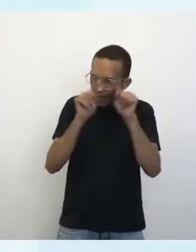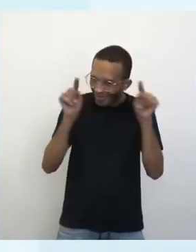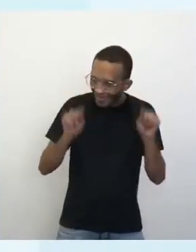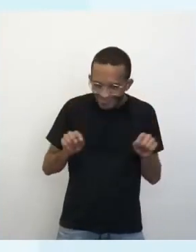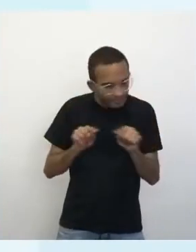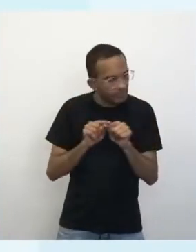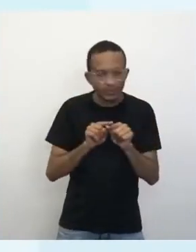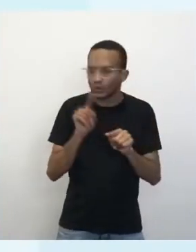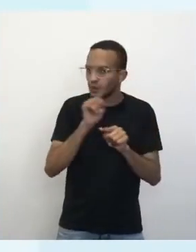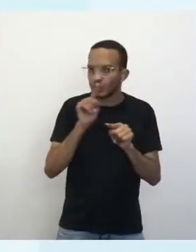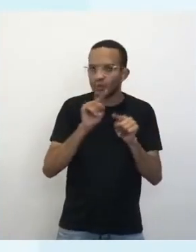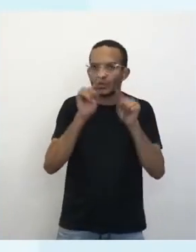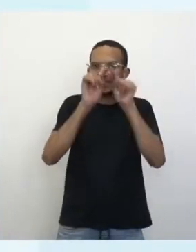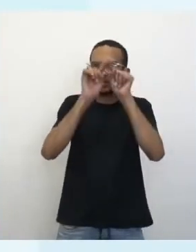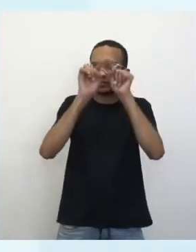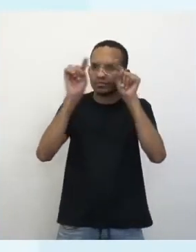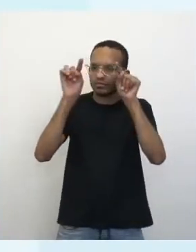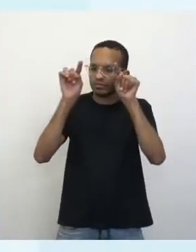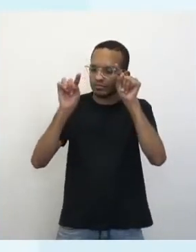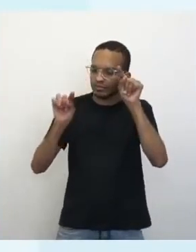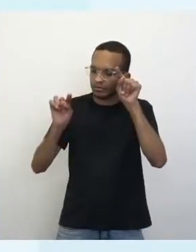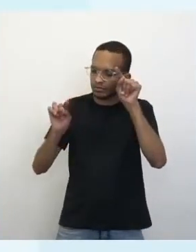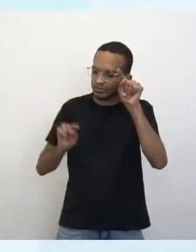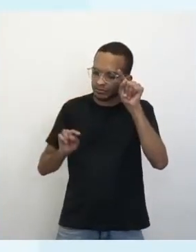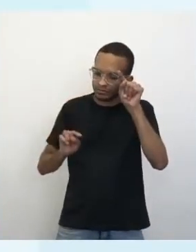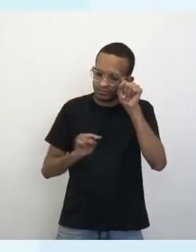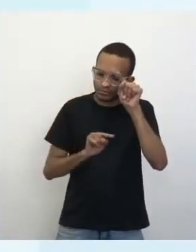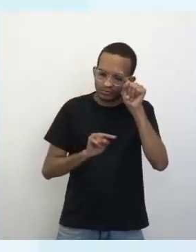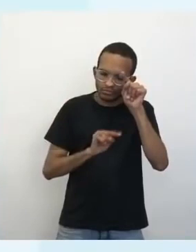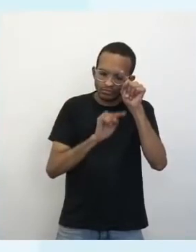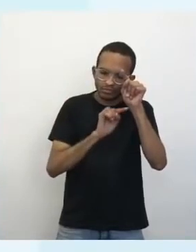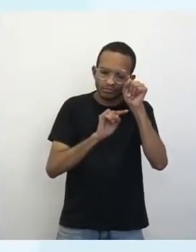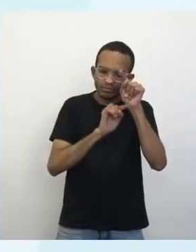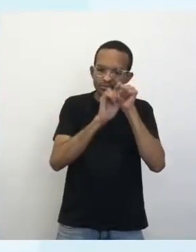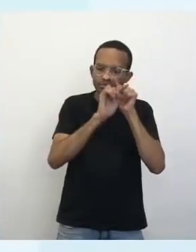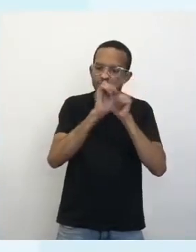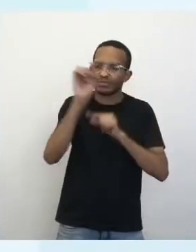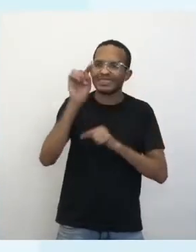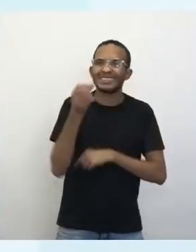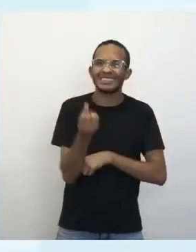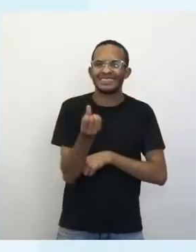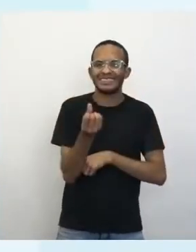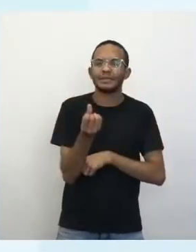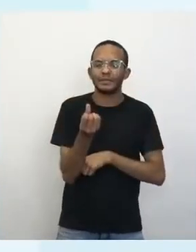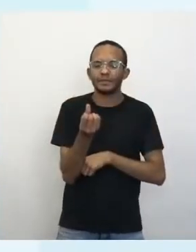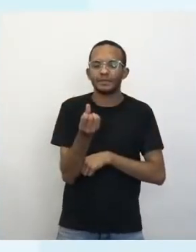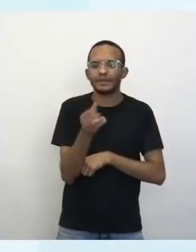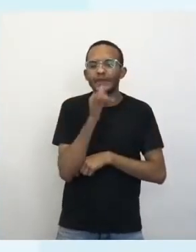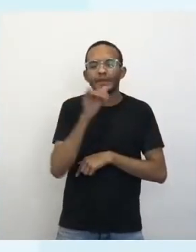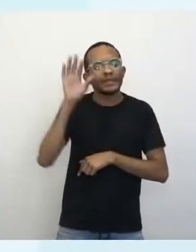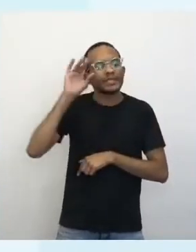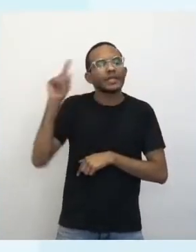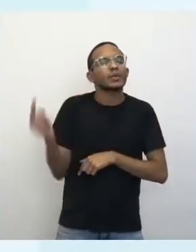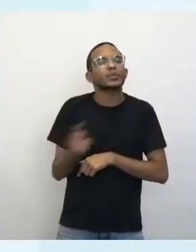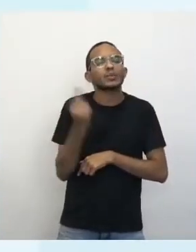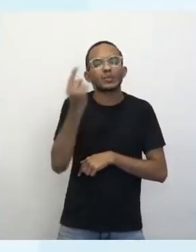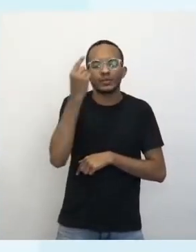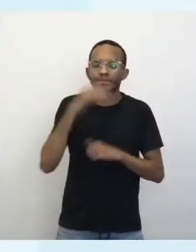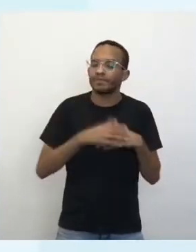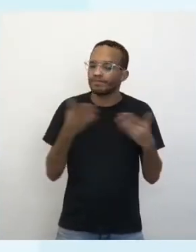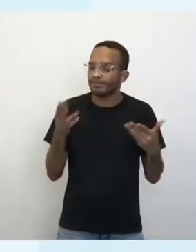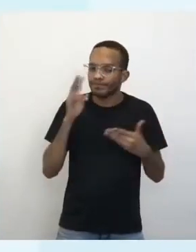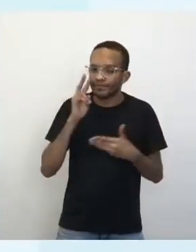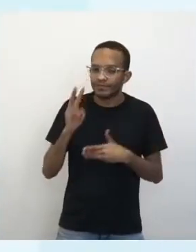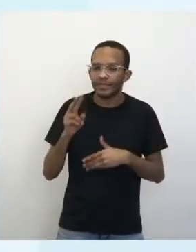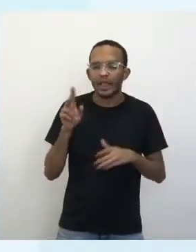certo, pessoal? Tem 6 arestas na base. Vamos pensar na altura dessa pirâmide. Tá vendo